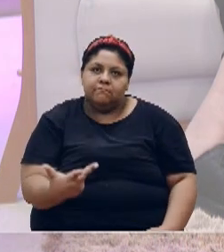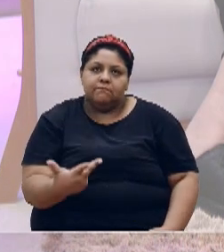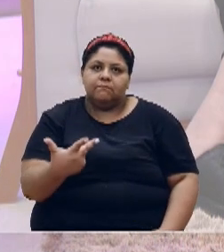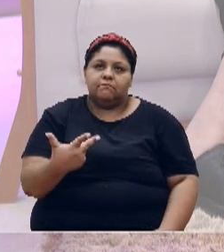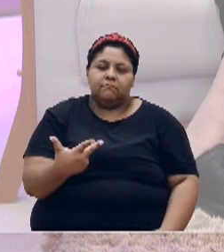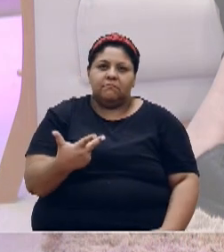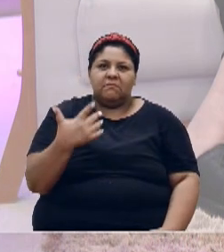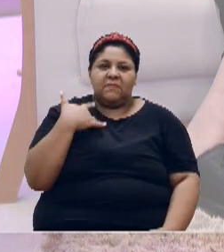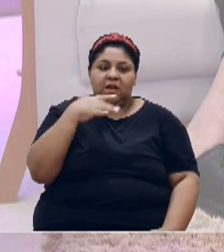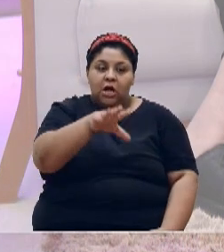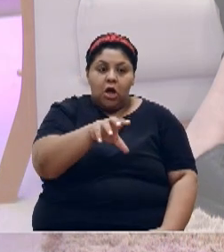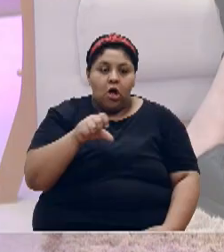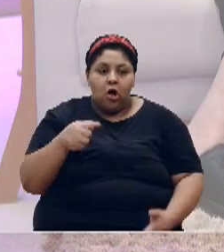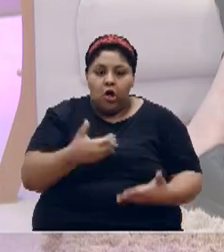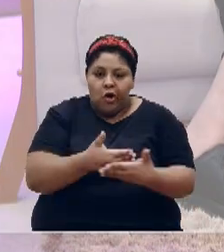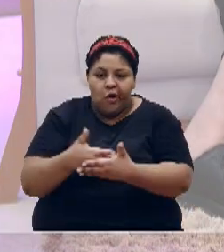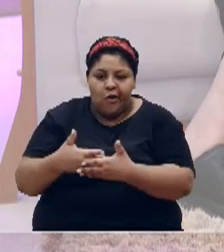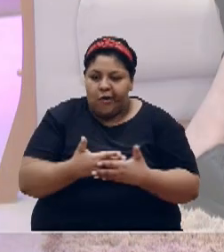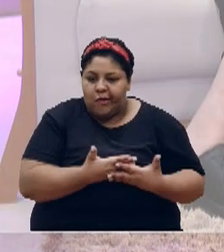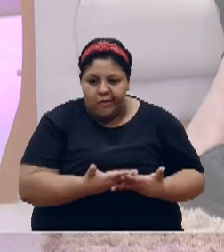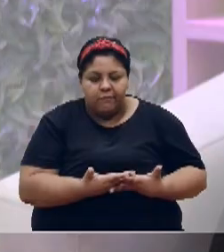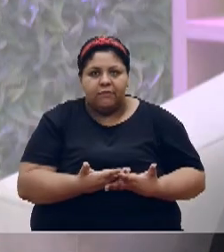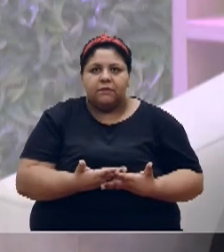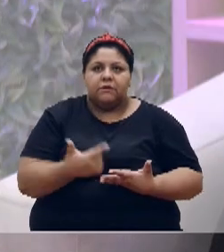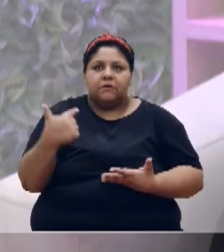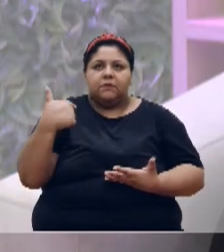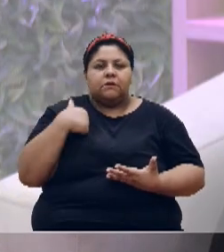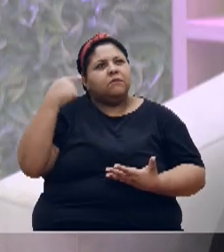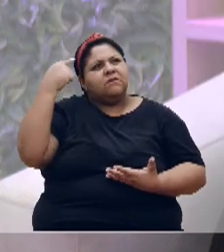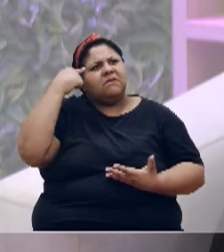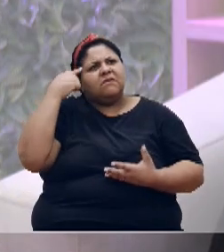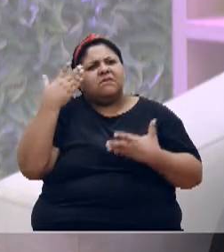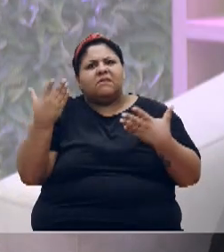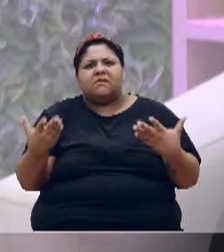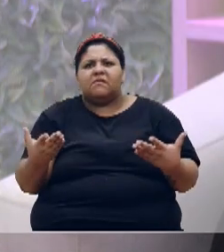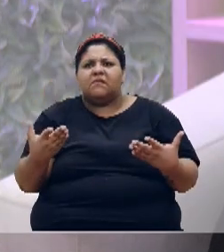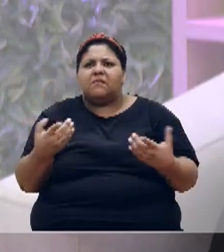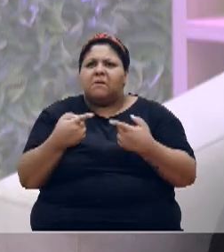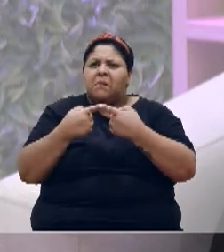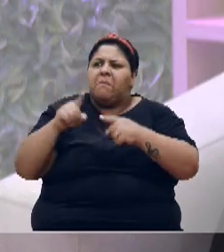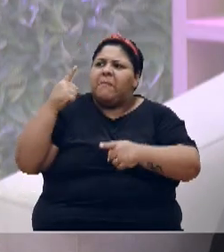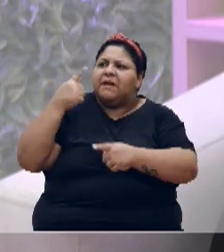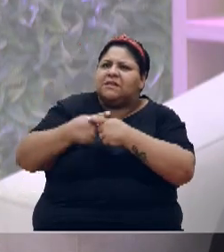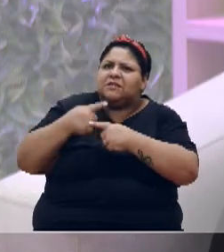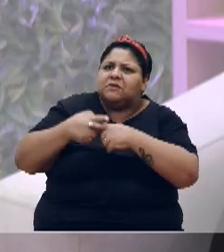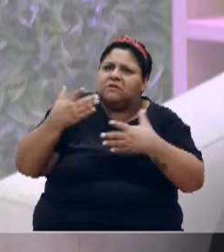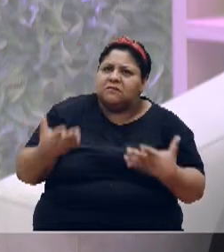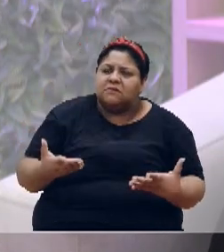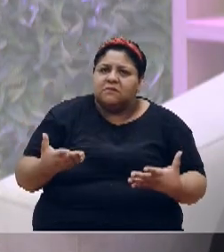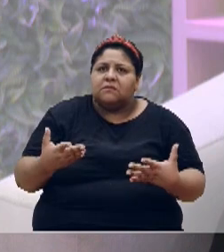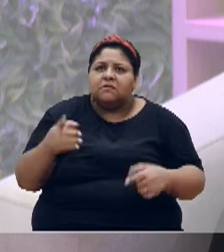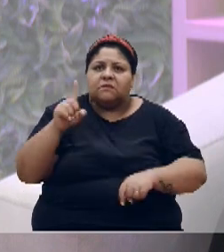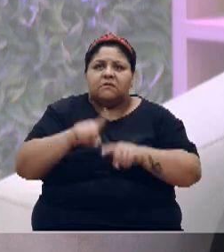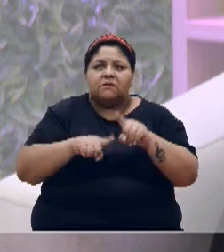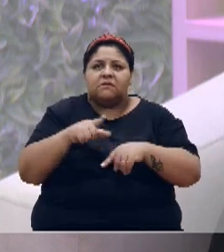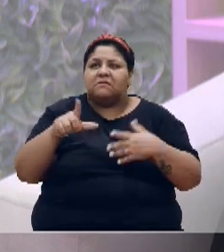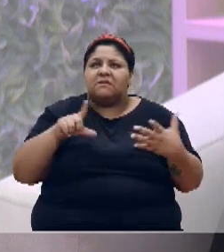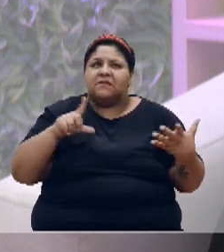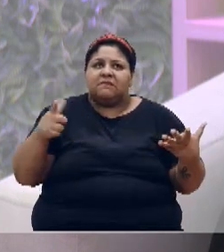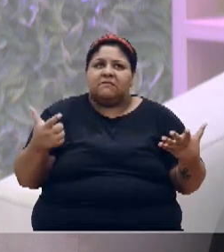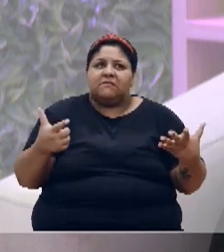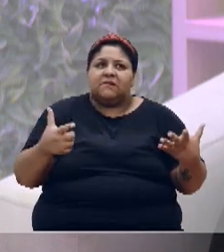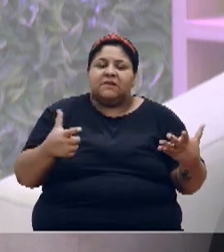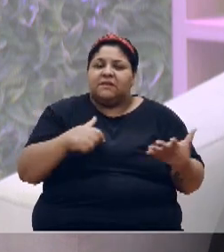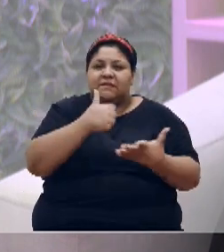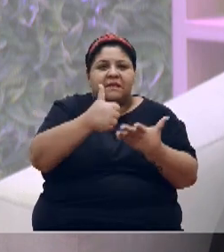criança... Eu pegava qualquer criança no colo e eu ficava pensando, mas por quê? E é aquela coisa que é infundada e que às vezes a